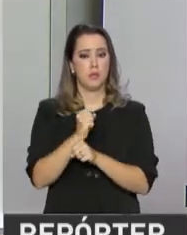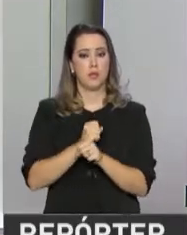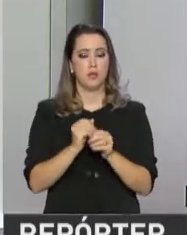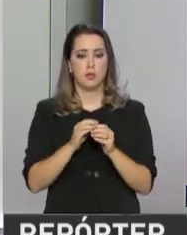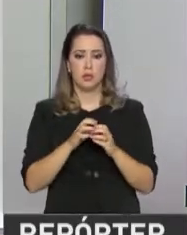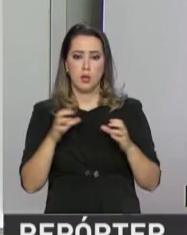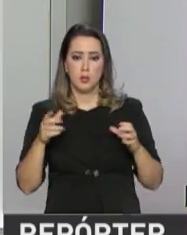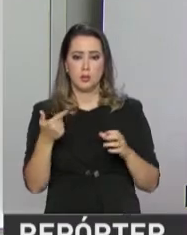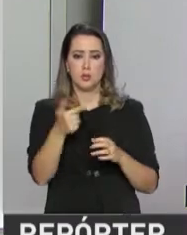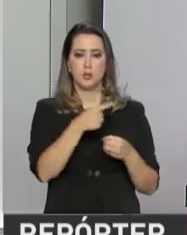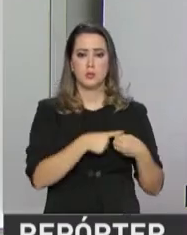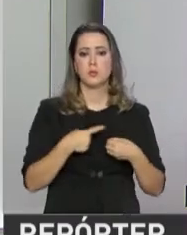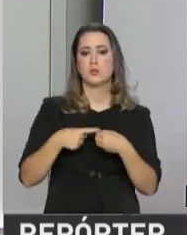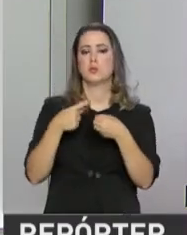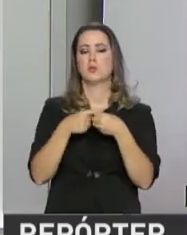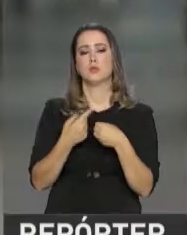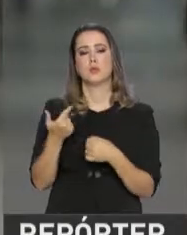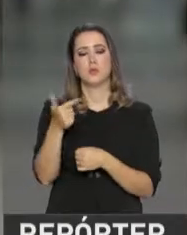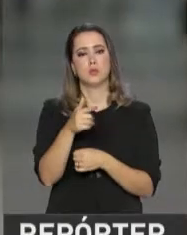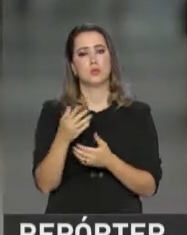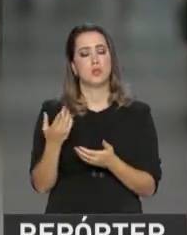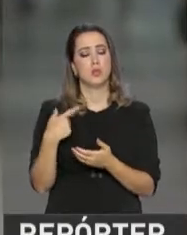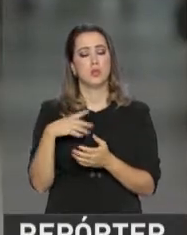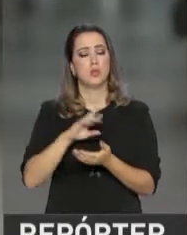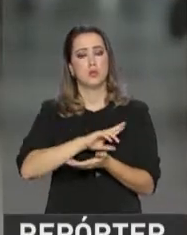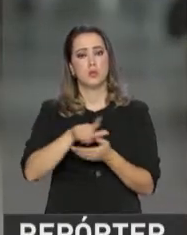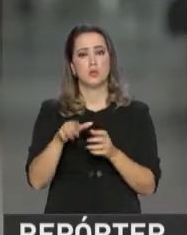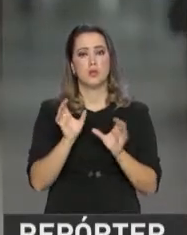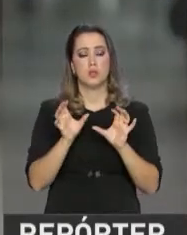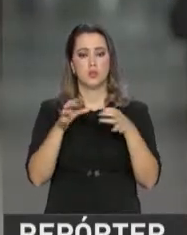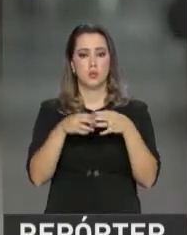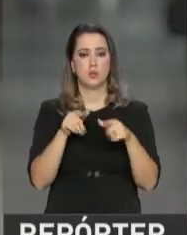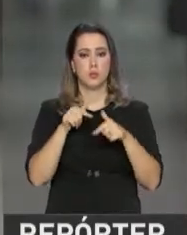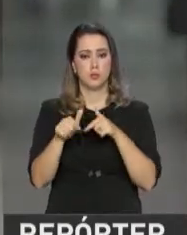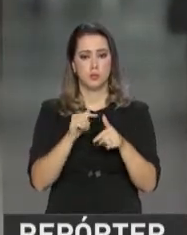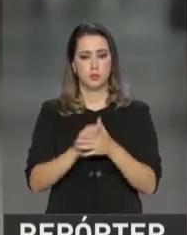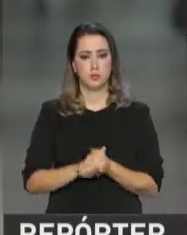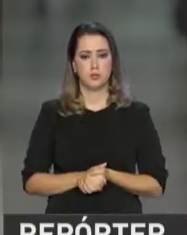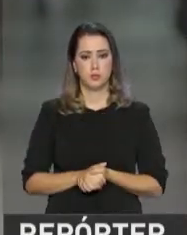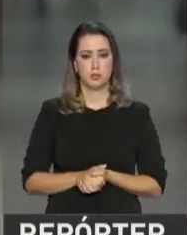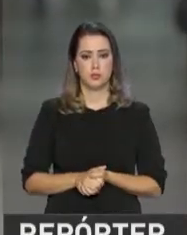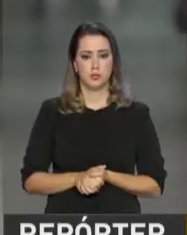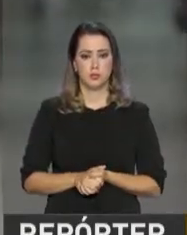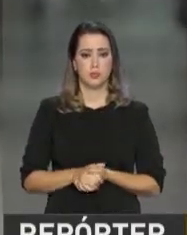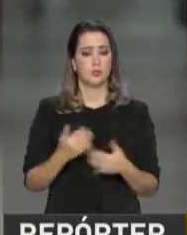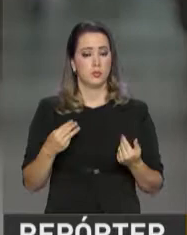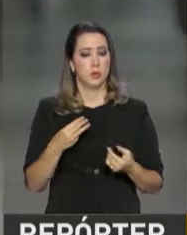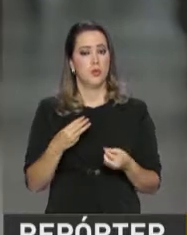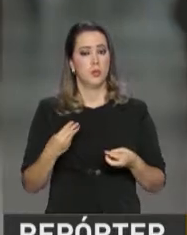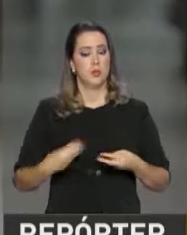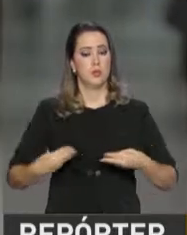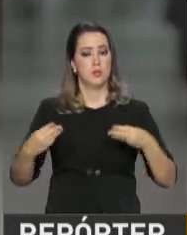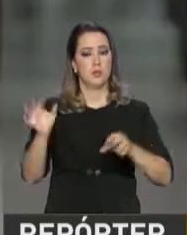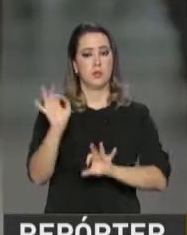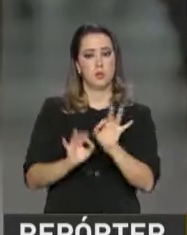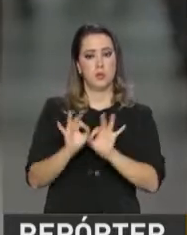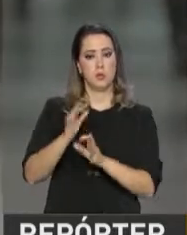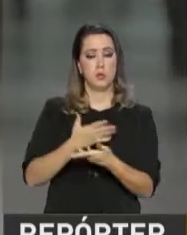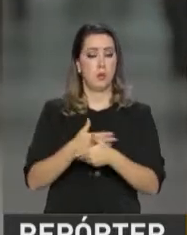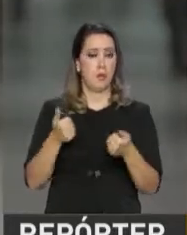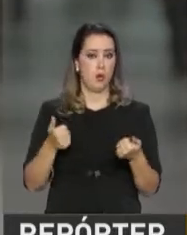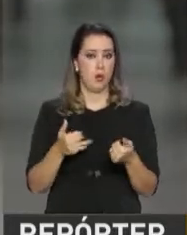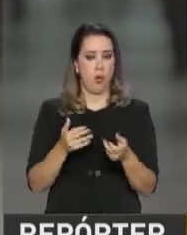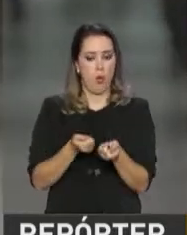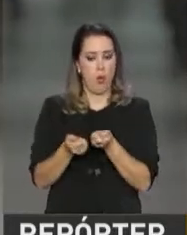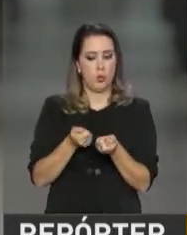expandido para outras cidades com muitos servidores, como Rio de Janeiro e São Paulo. Para o Ministério do Planejamento é um ganho de controle. O